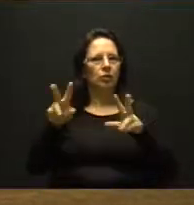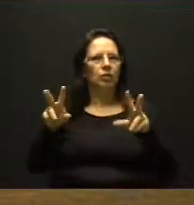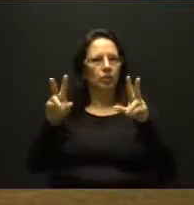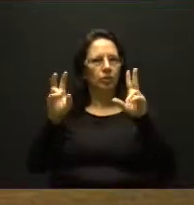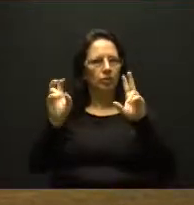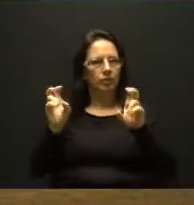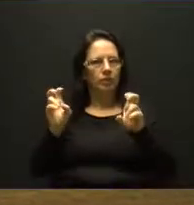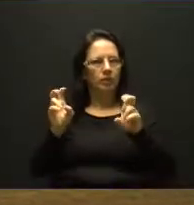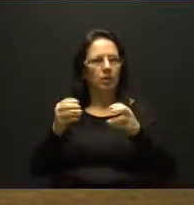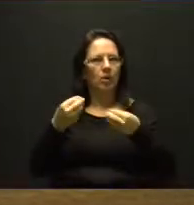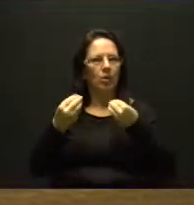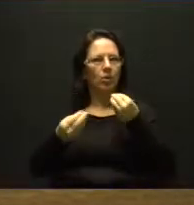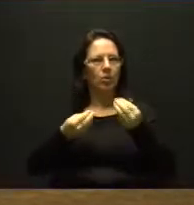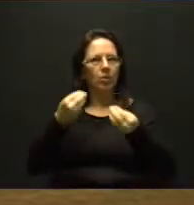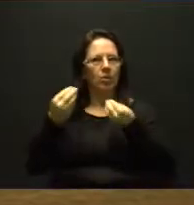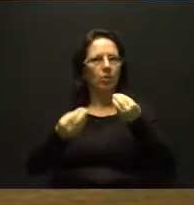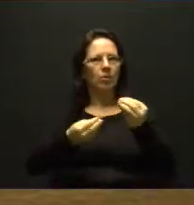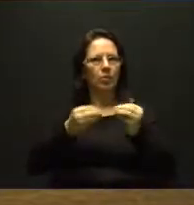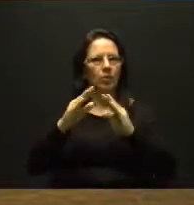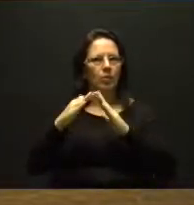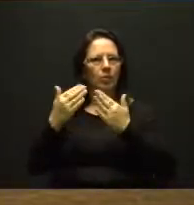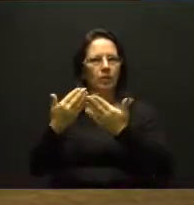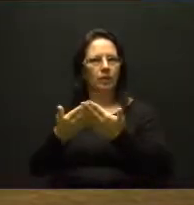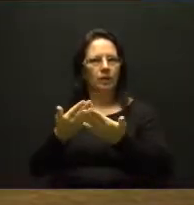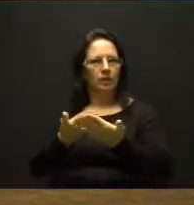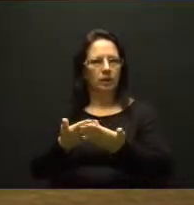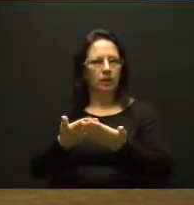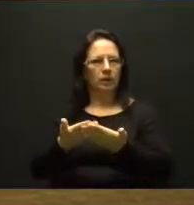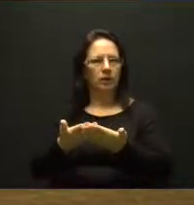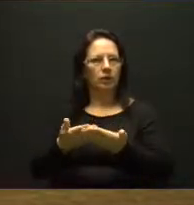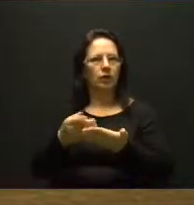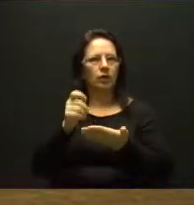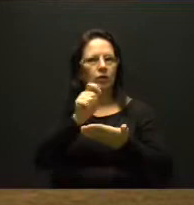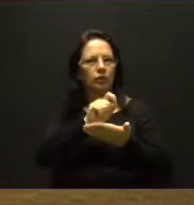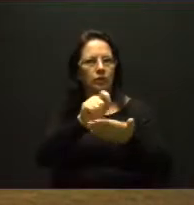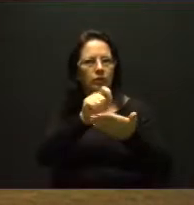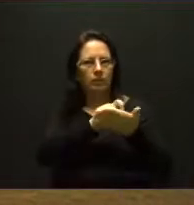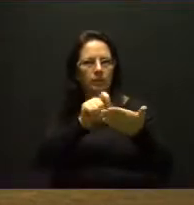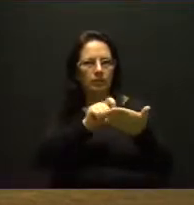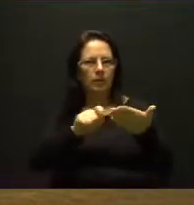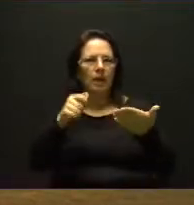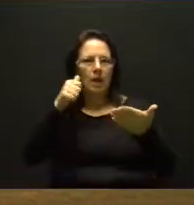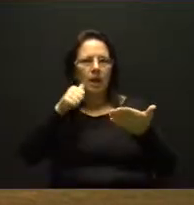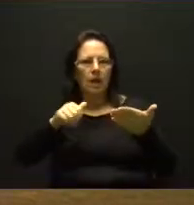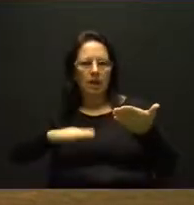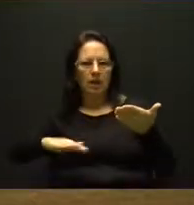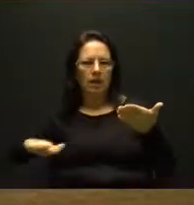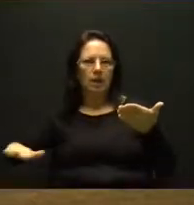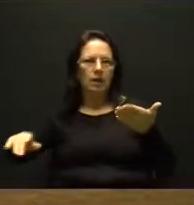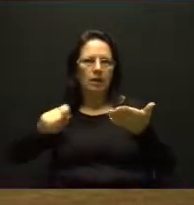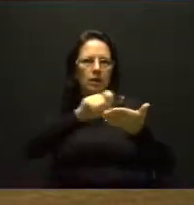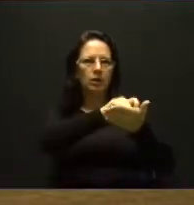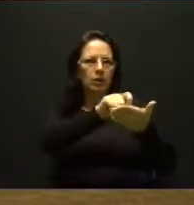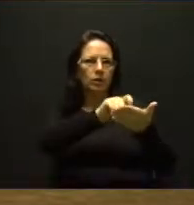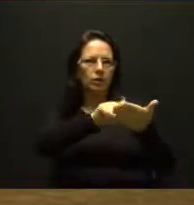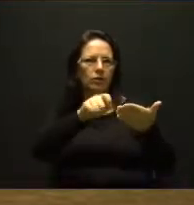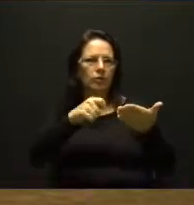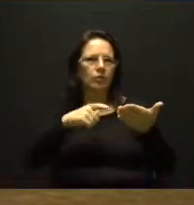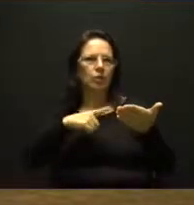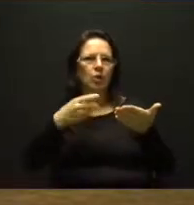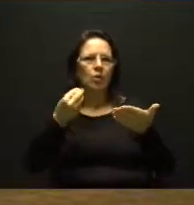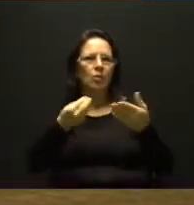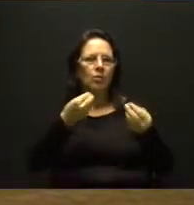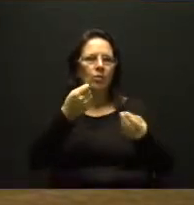como que essa creche ela vai se inscrever se ela não tem dinheiro para poder pagar os seus